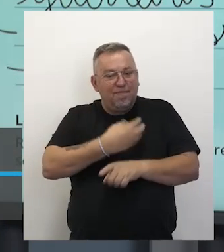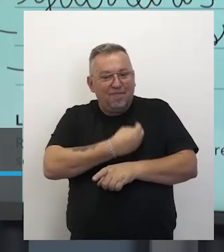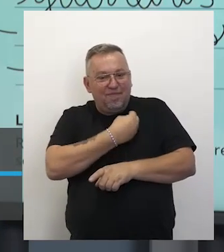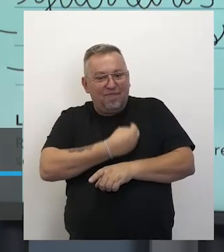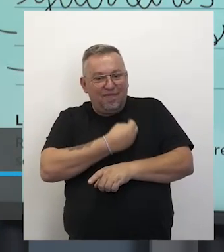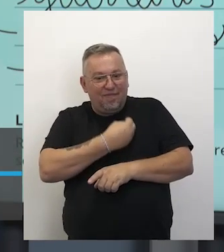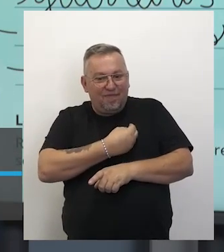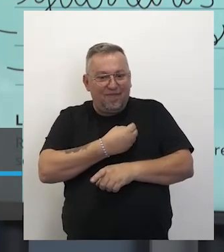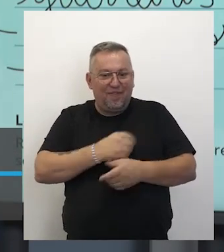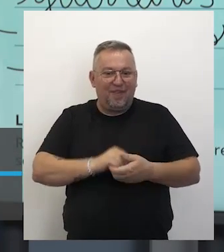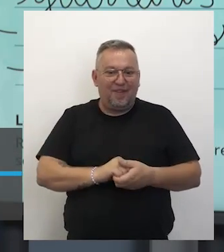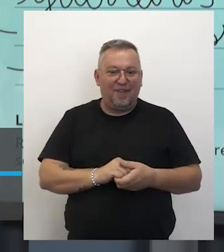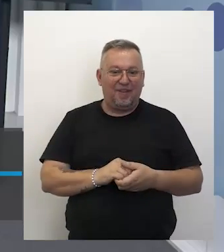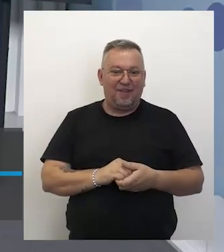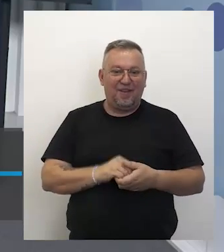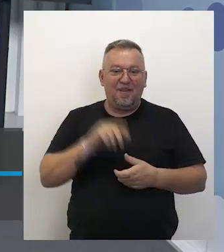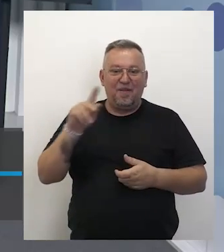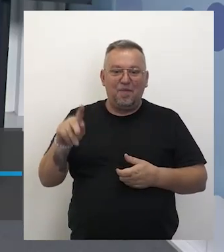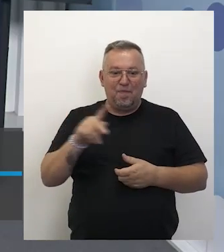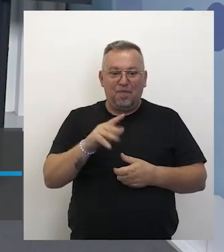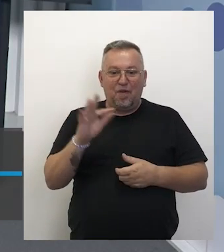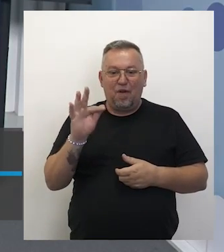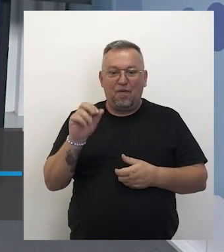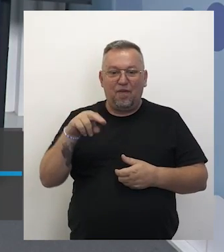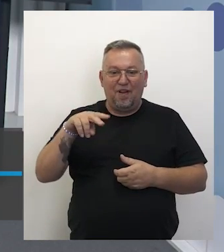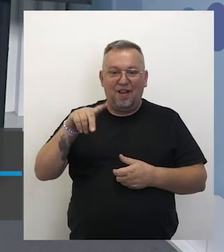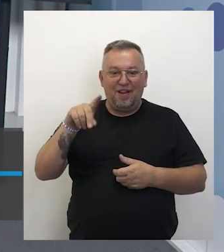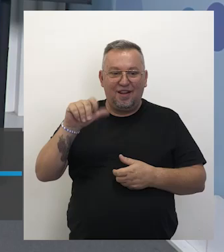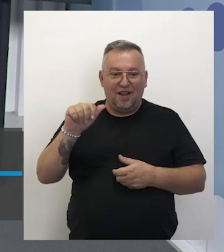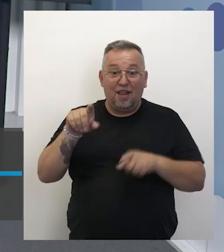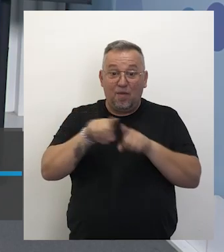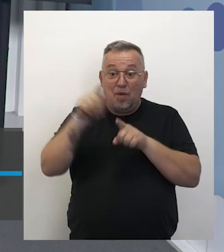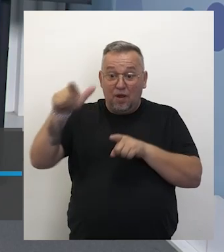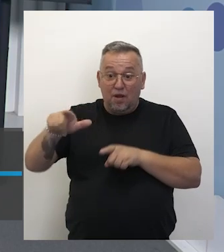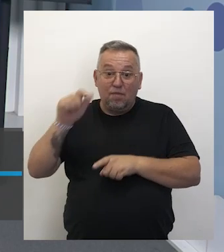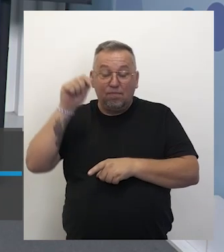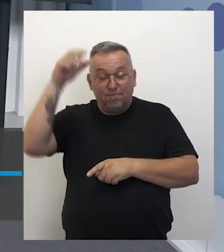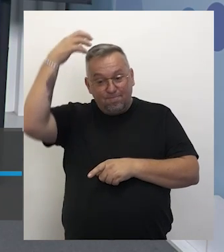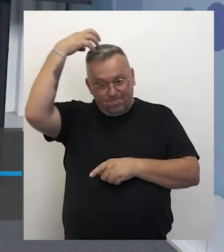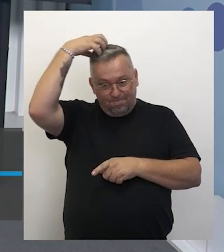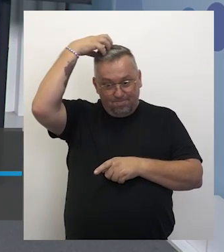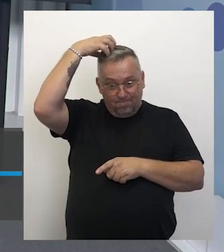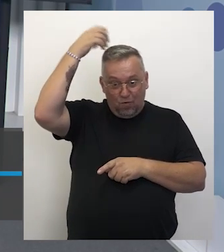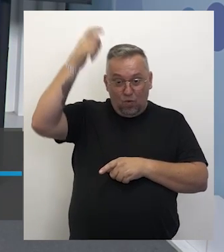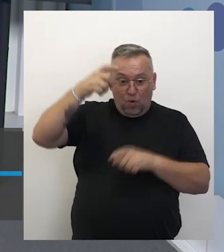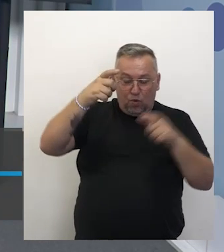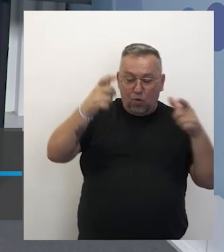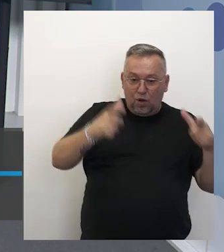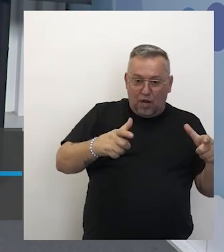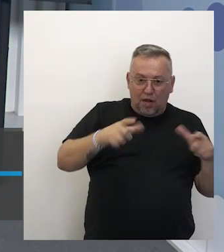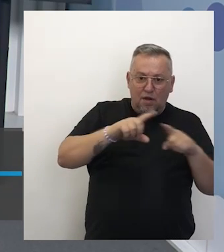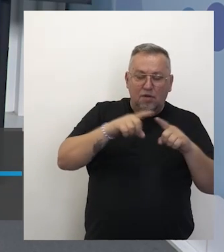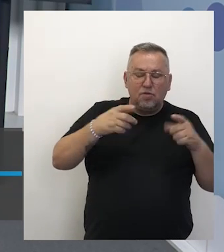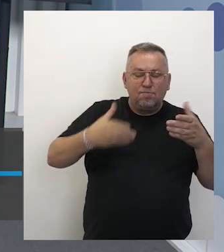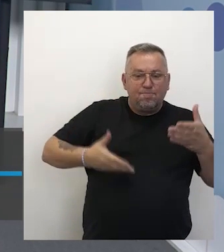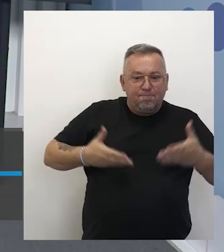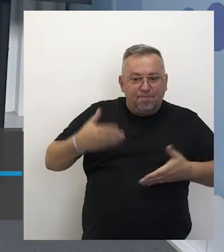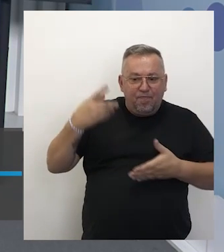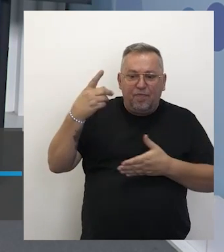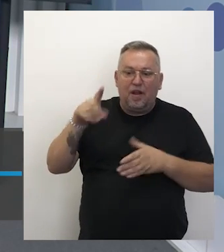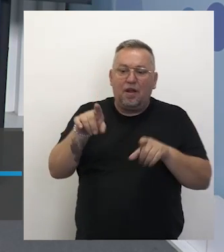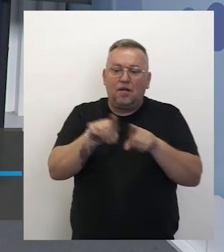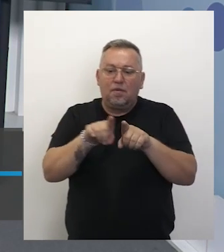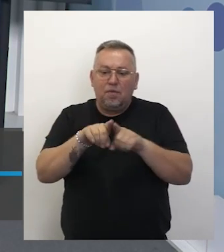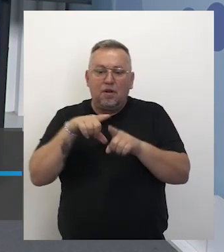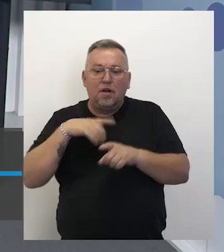nosso território. A Pro Fernanda também é um rei de outro território. Ela tem os súditos dela, ela tem a parte de